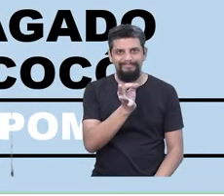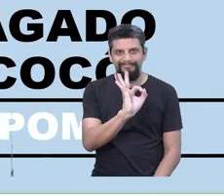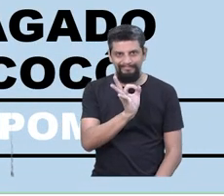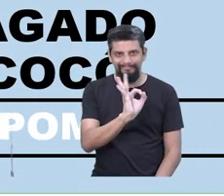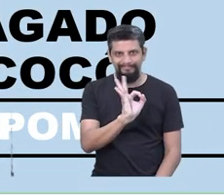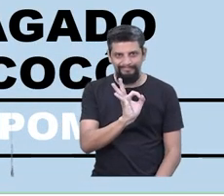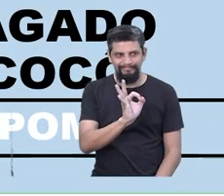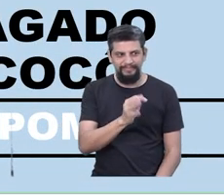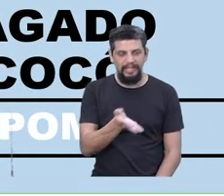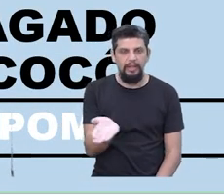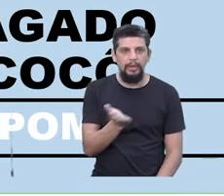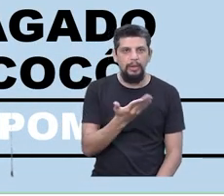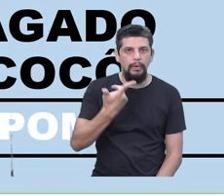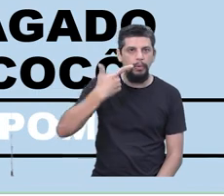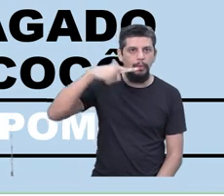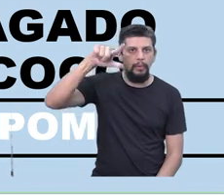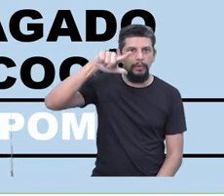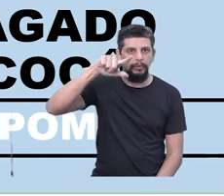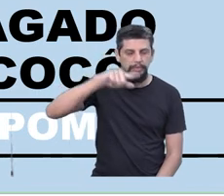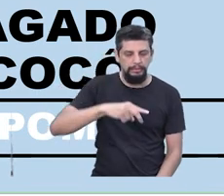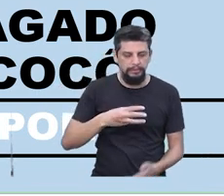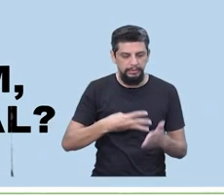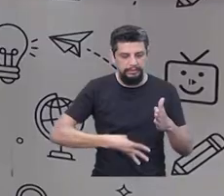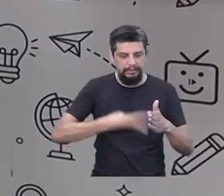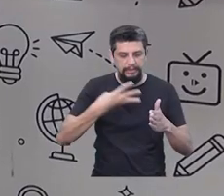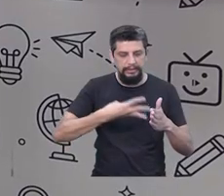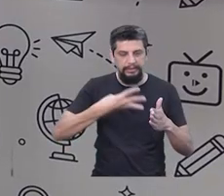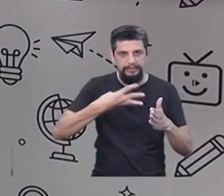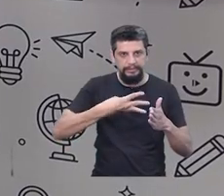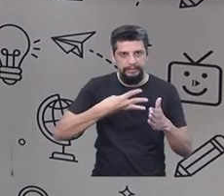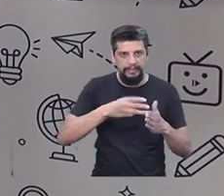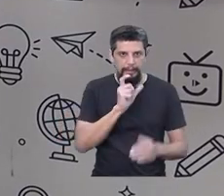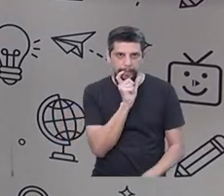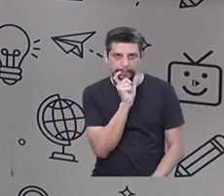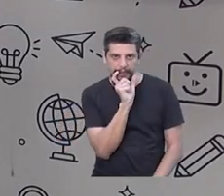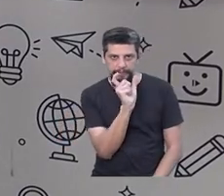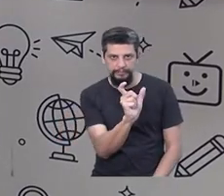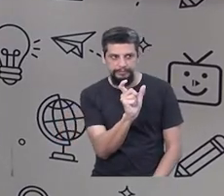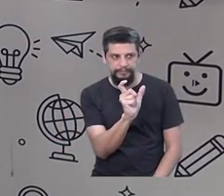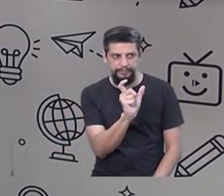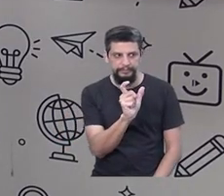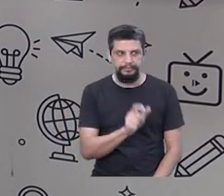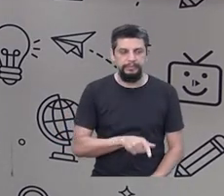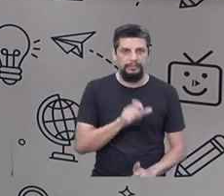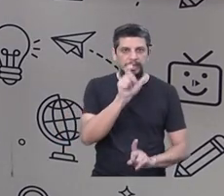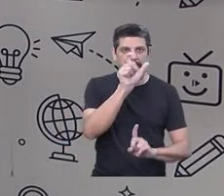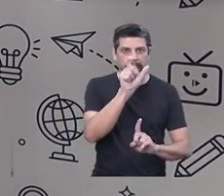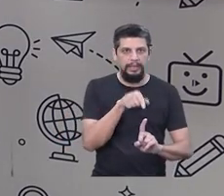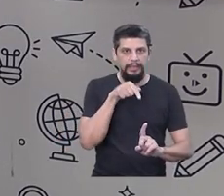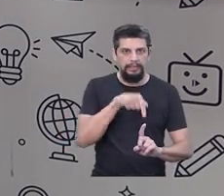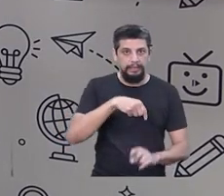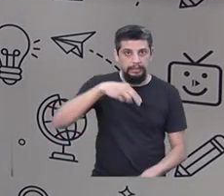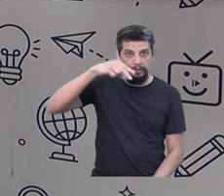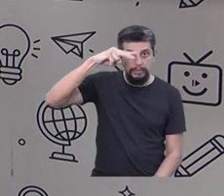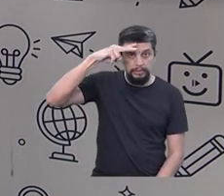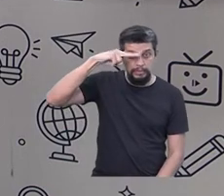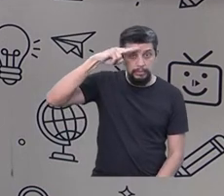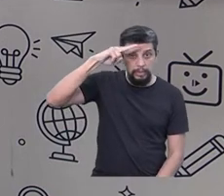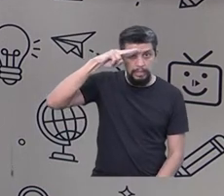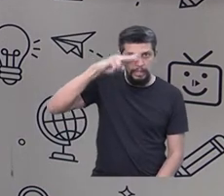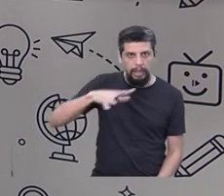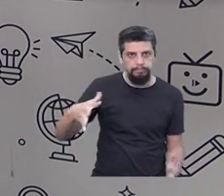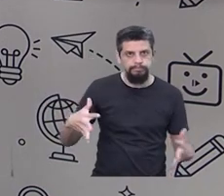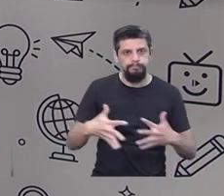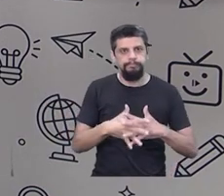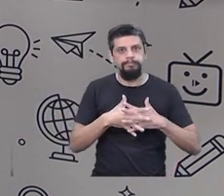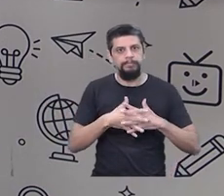Isso mesmo, vamos para o nosso terceiro desafio. Personagem da história que é